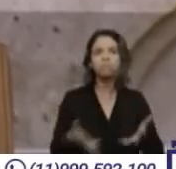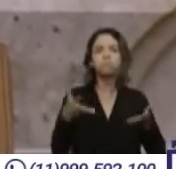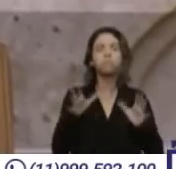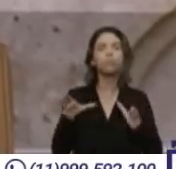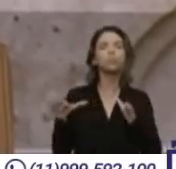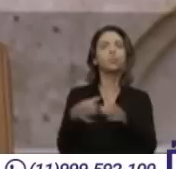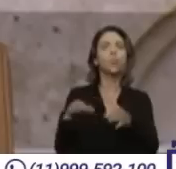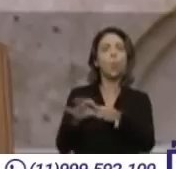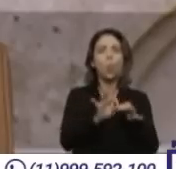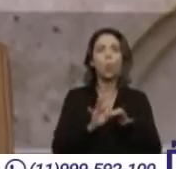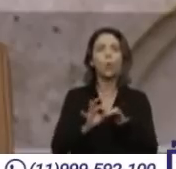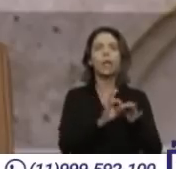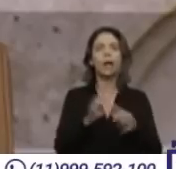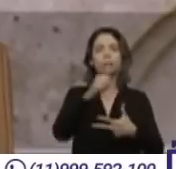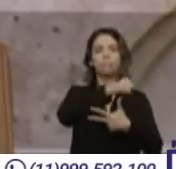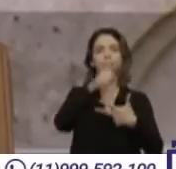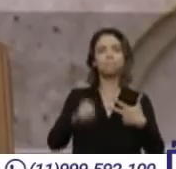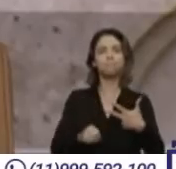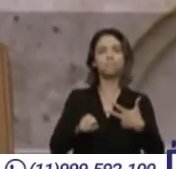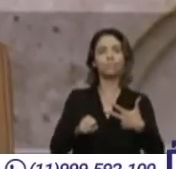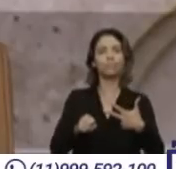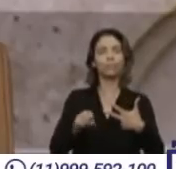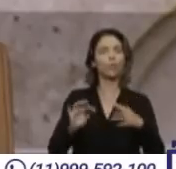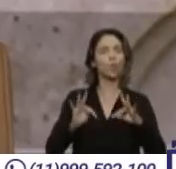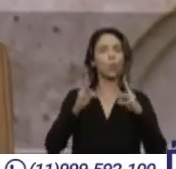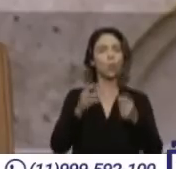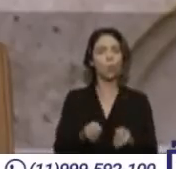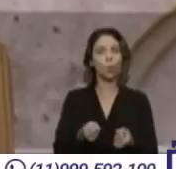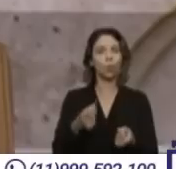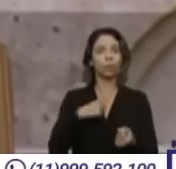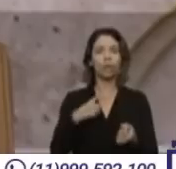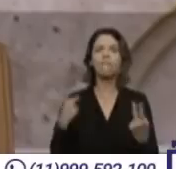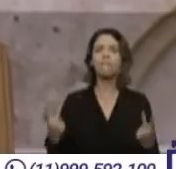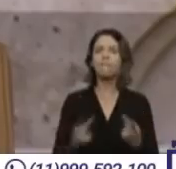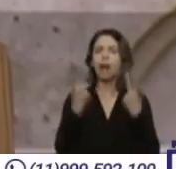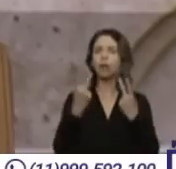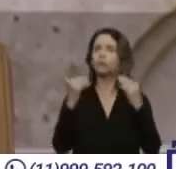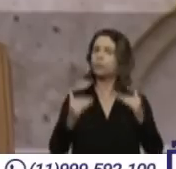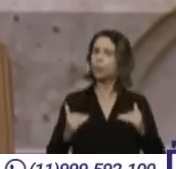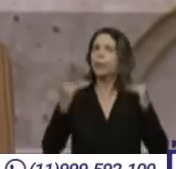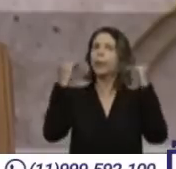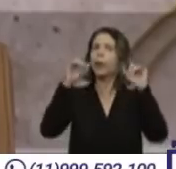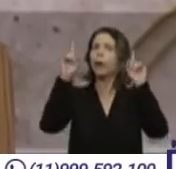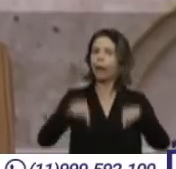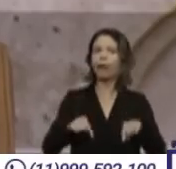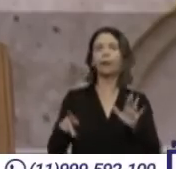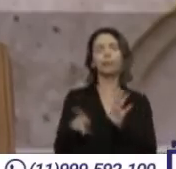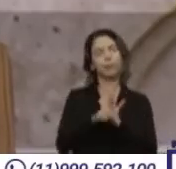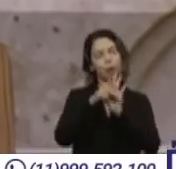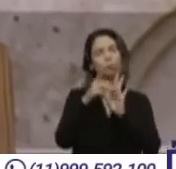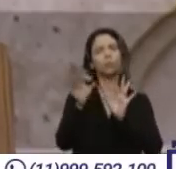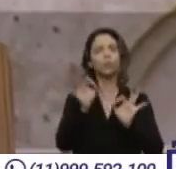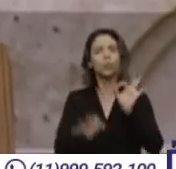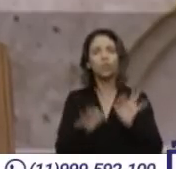a união dos poderes, de todo inabalados os valores superiores da justiça e